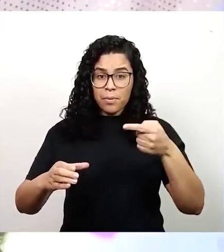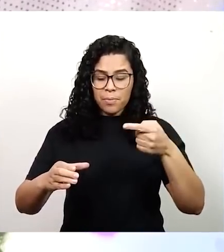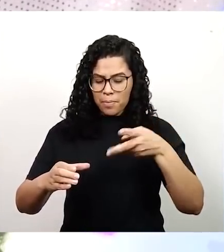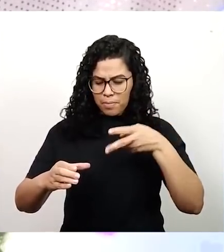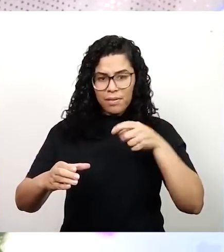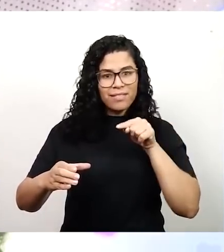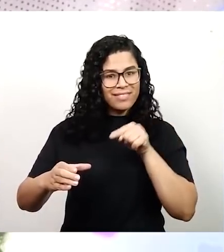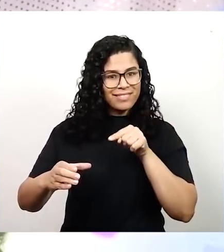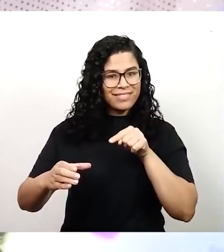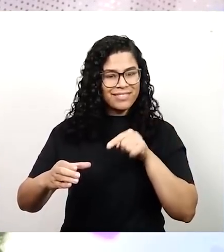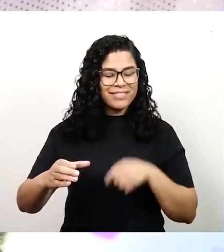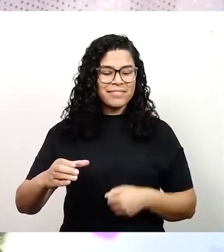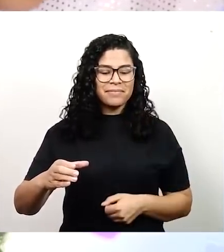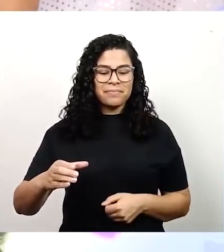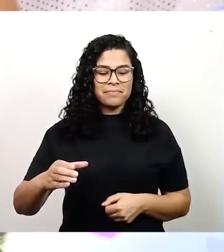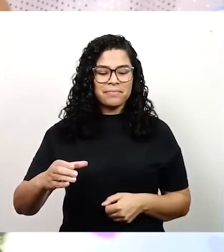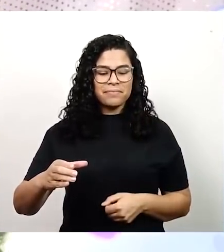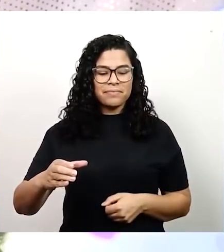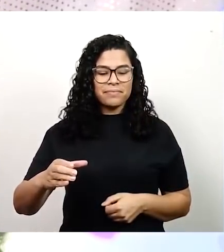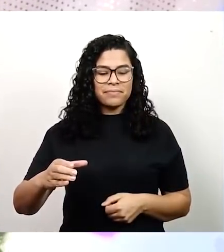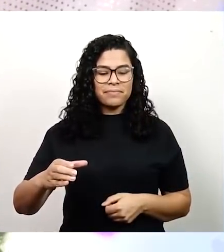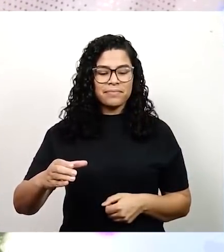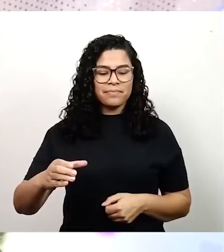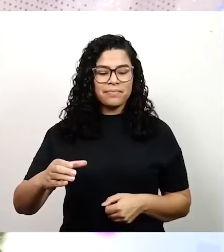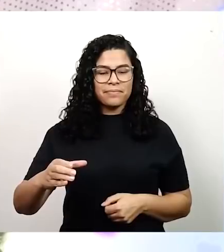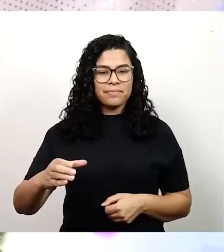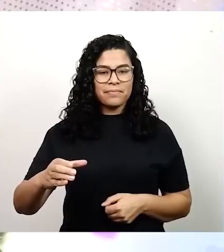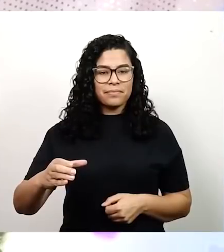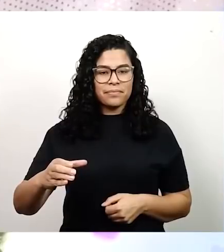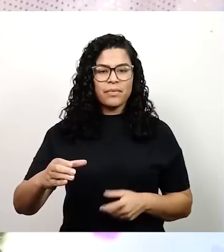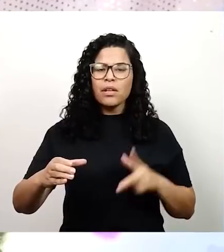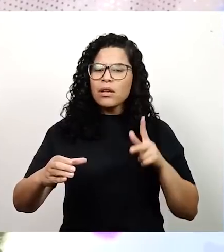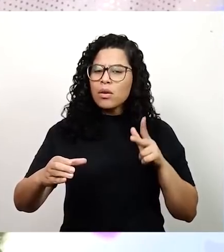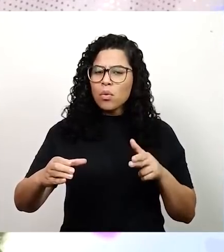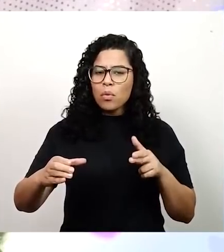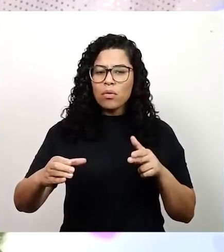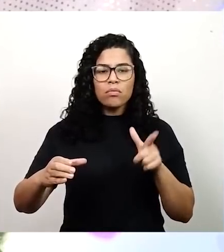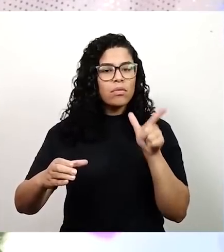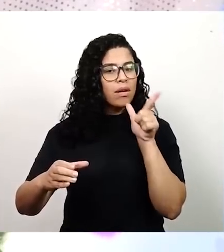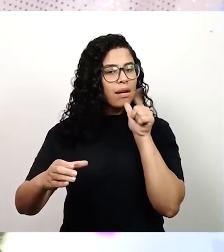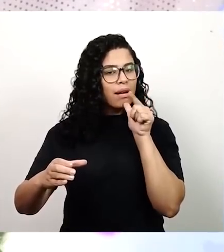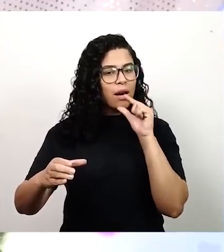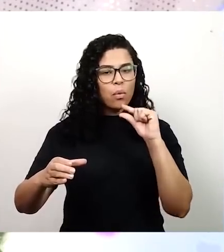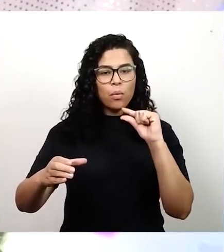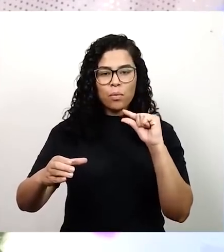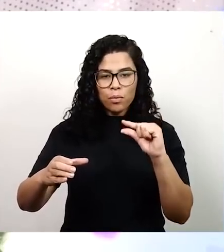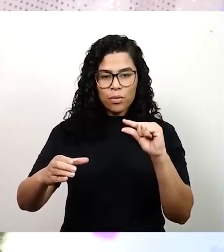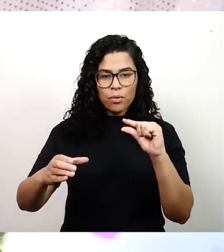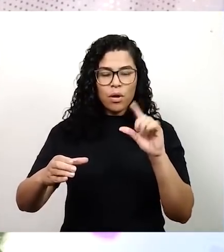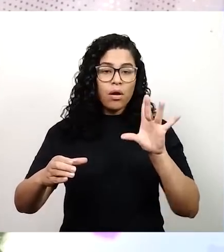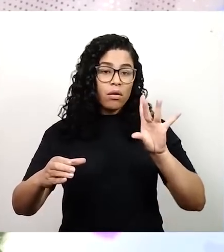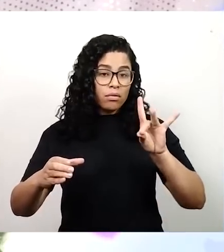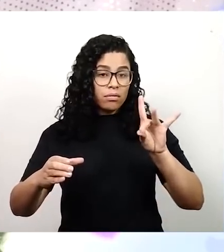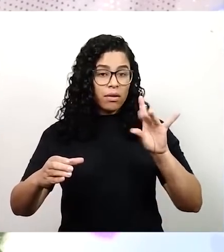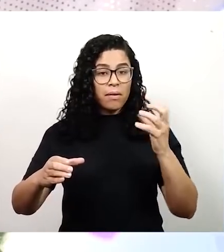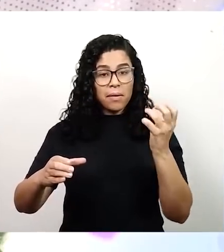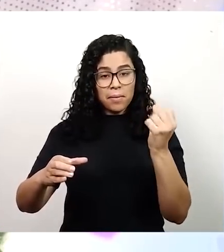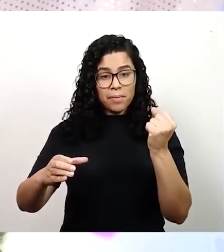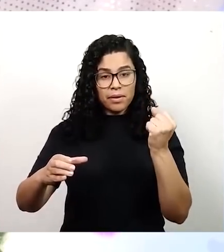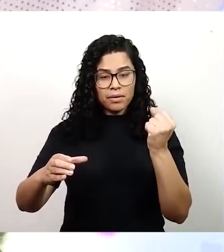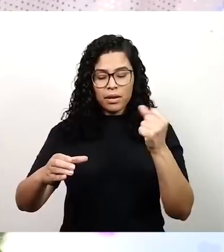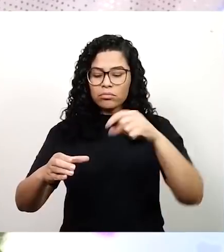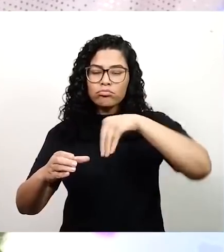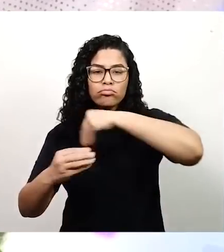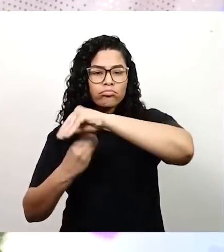amassei, percebem? E depois eu fiz aquele procedimento de colocar um pouquinho